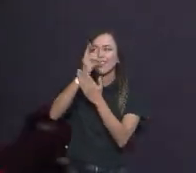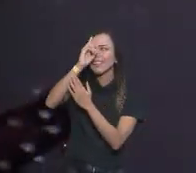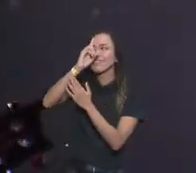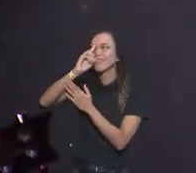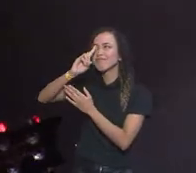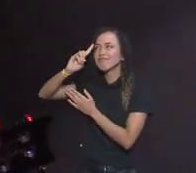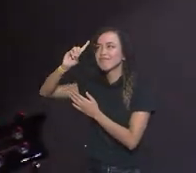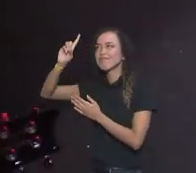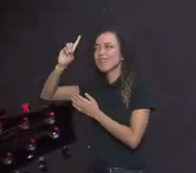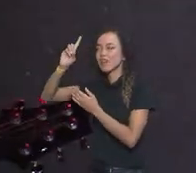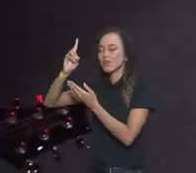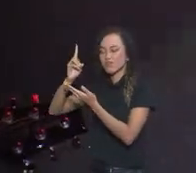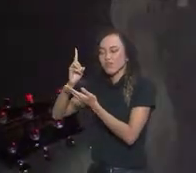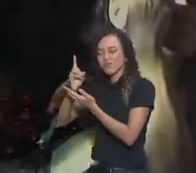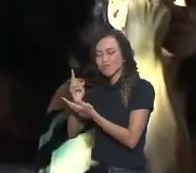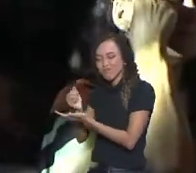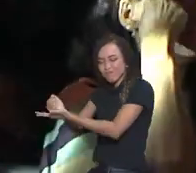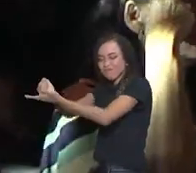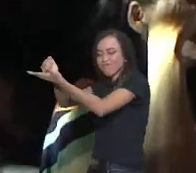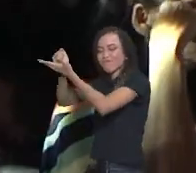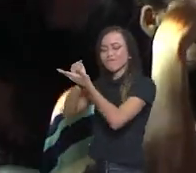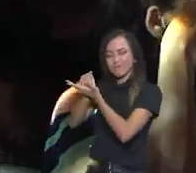Deus Provedor